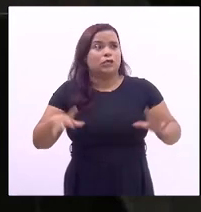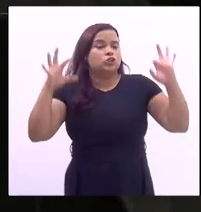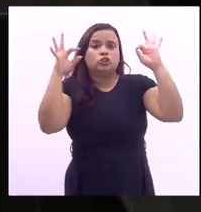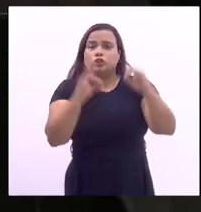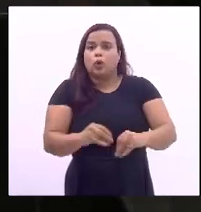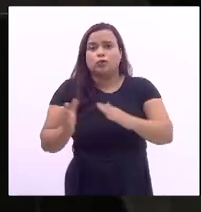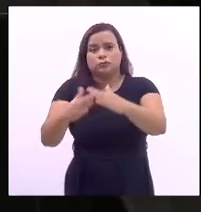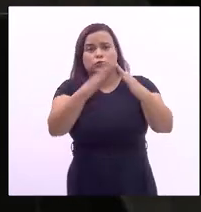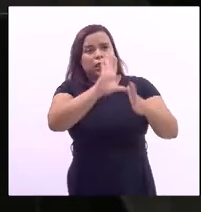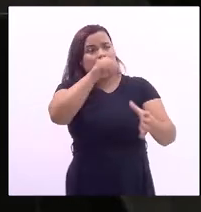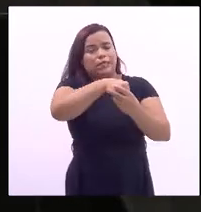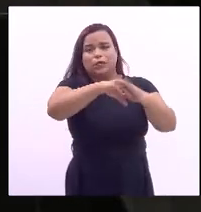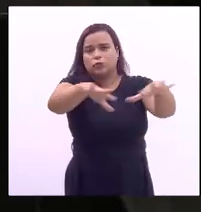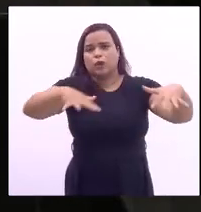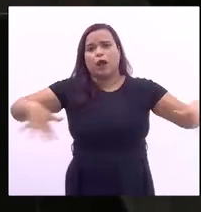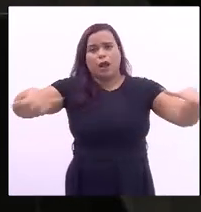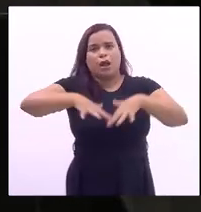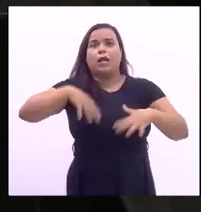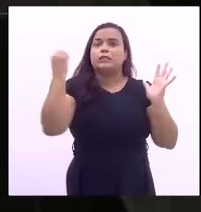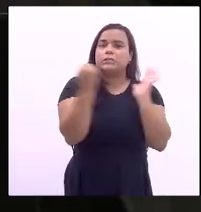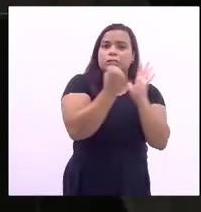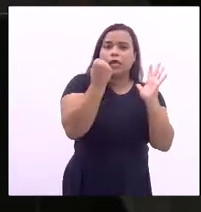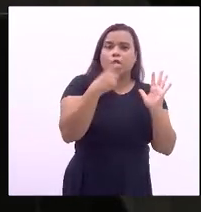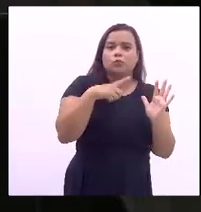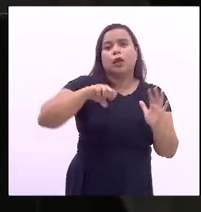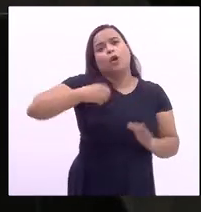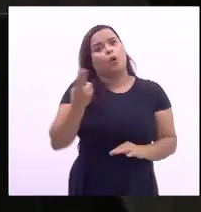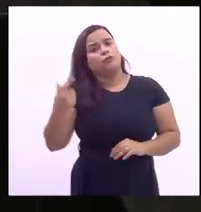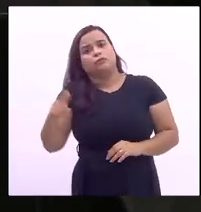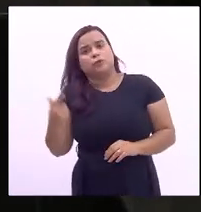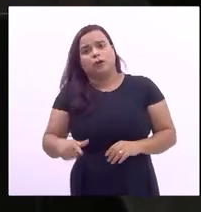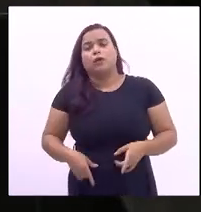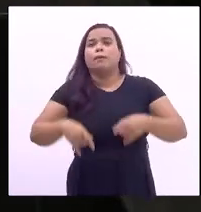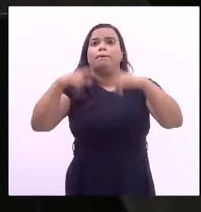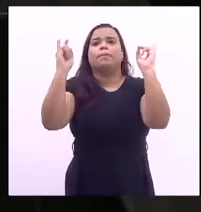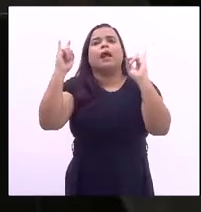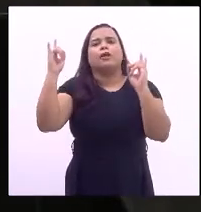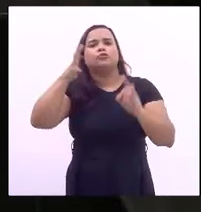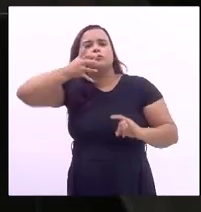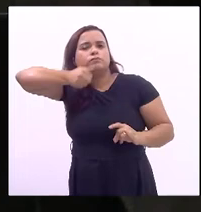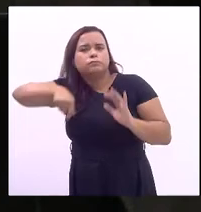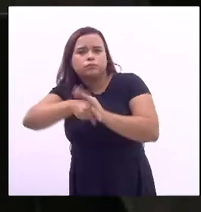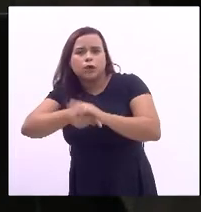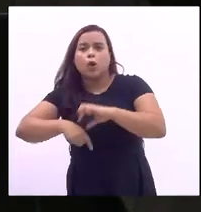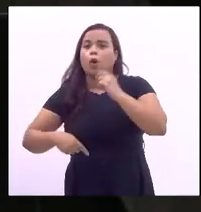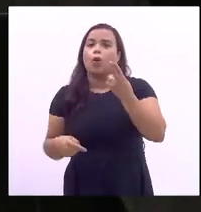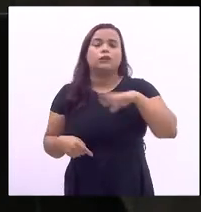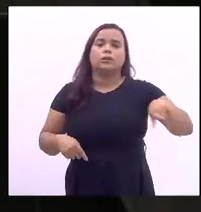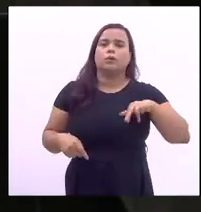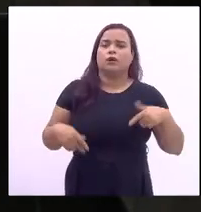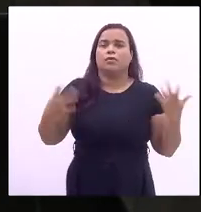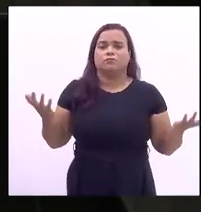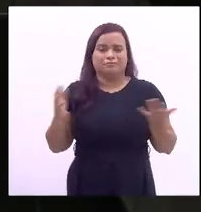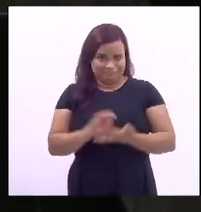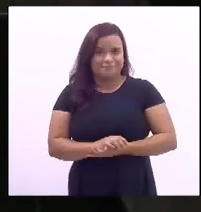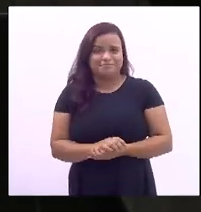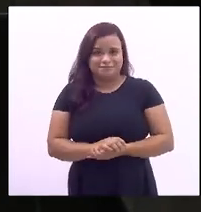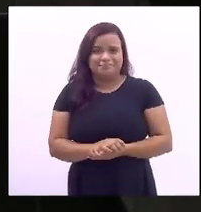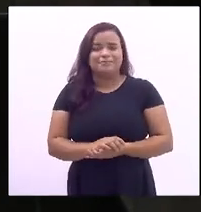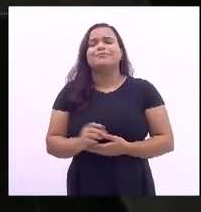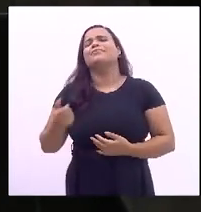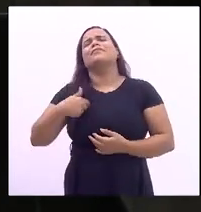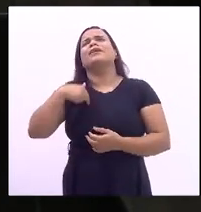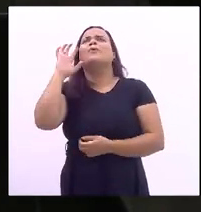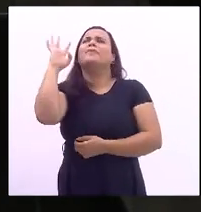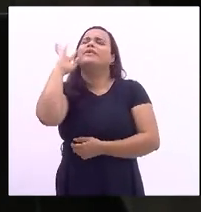tiver tenho da área tenha selo não tenha selo esteja em prédio tombado não esteja prédio tombado E aí